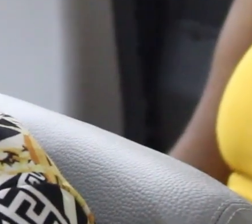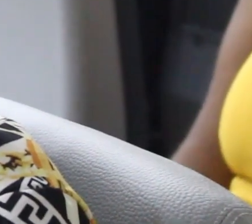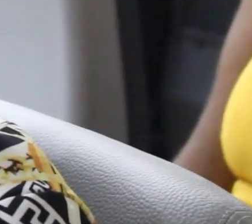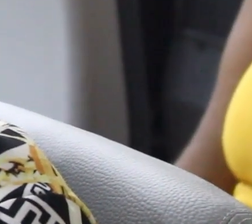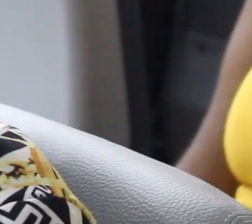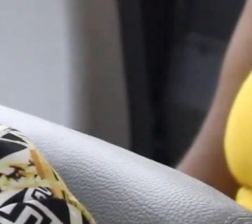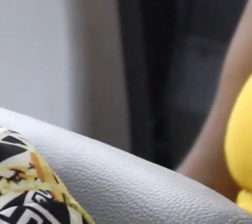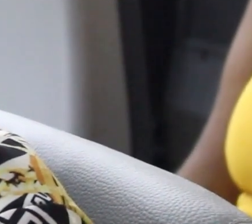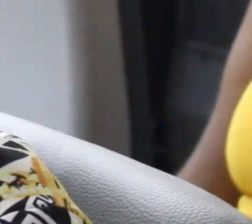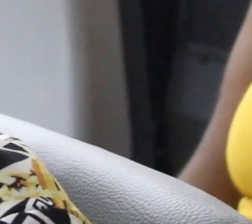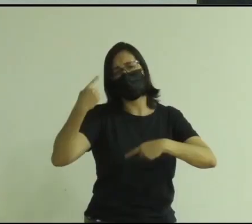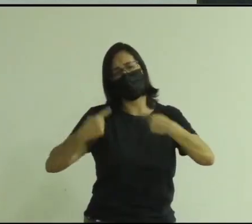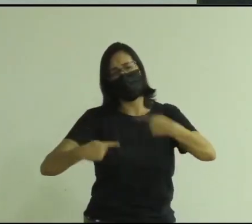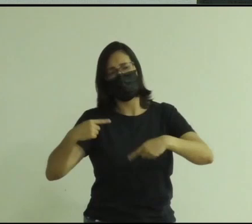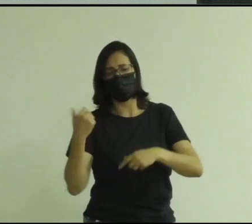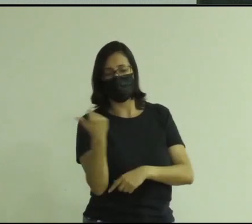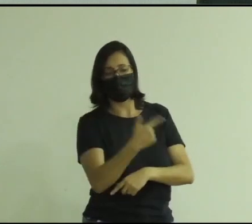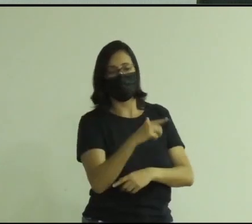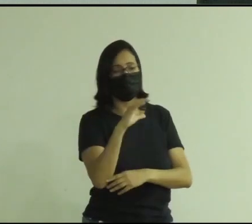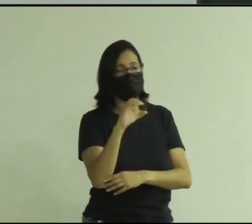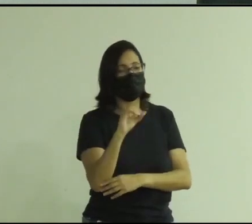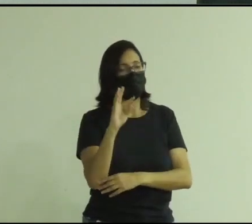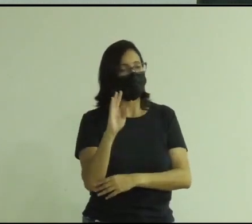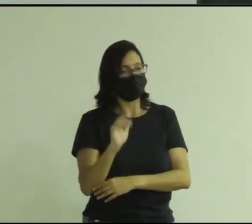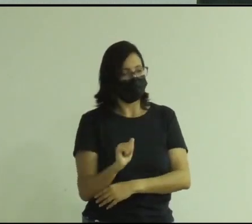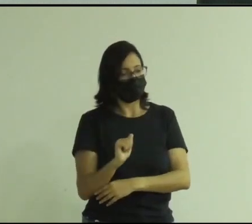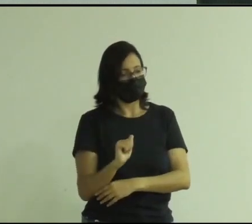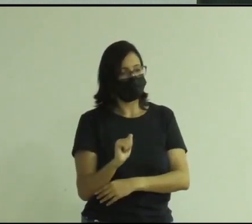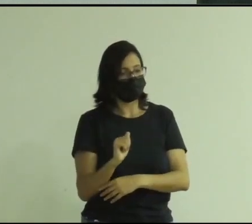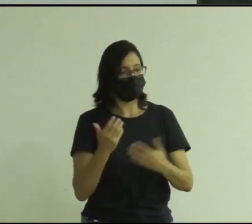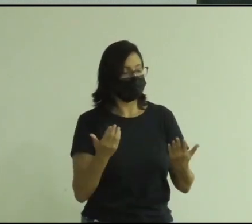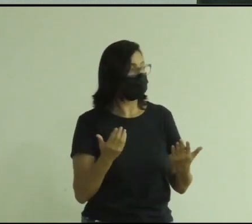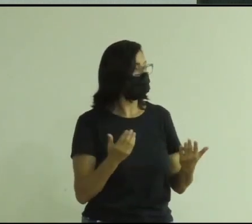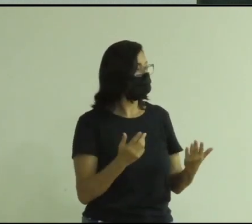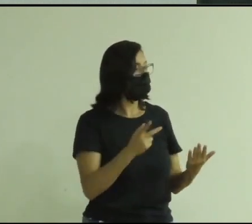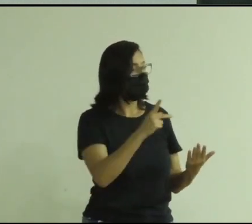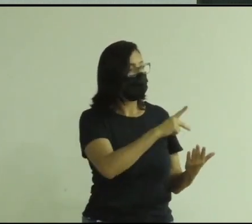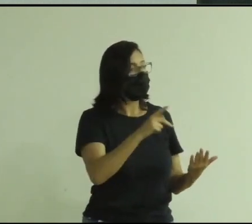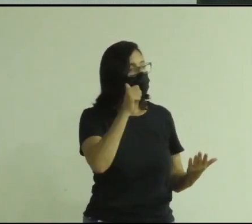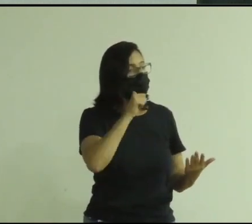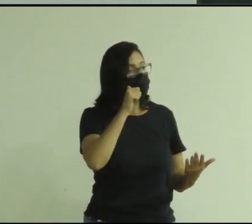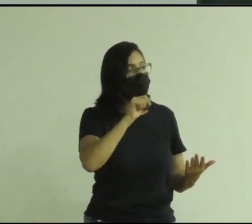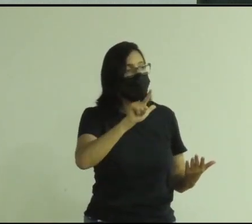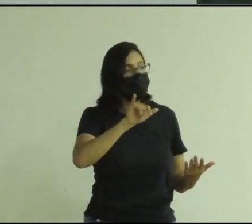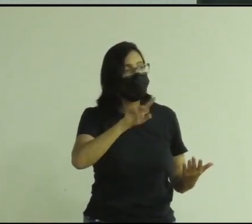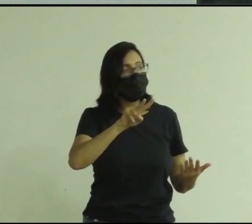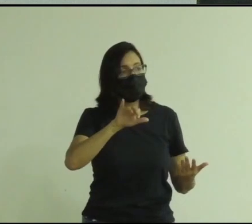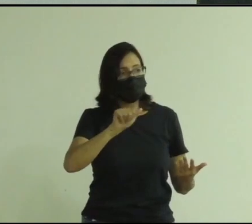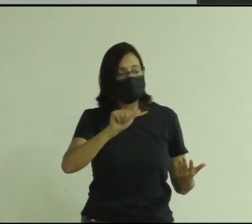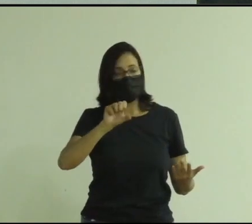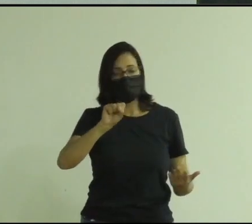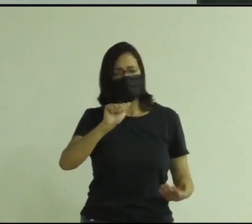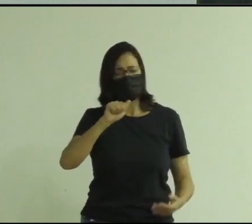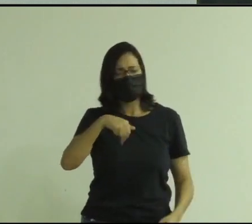muito mais políticas do que cota. A professora promotora e também a professora Lívia Santana Vaz, que é